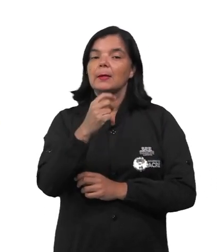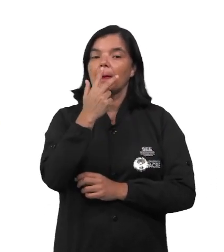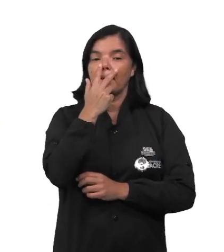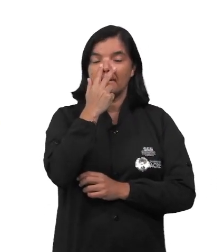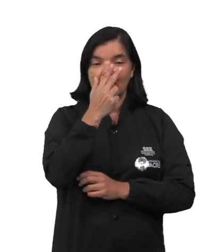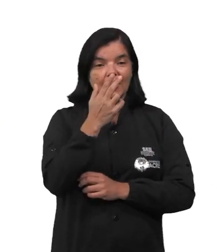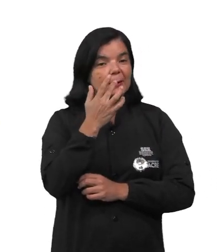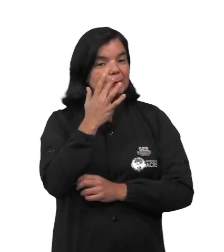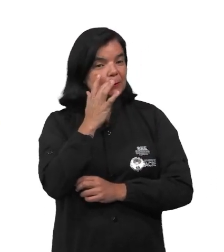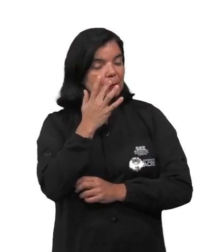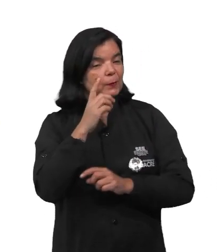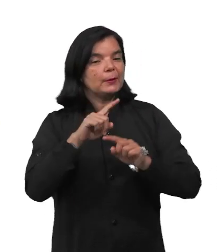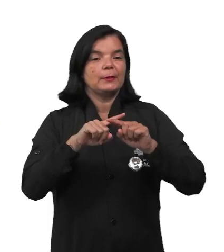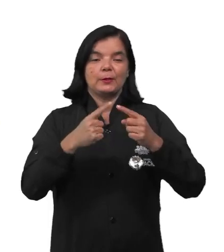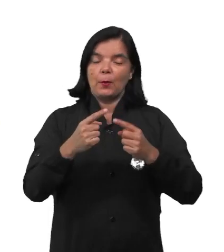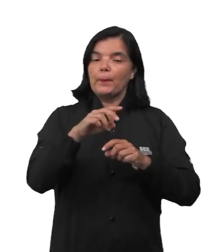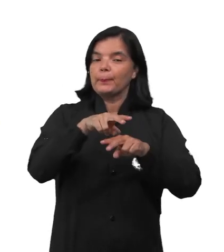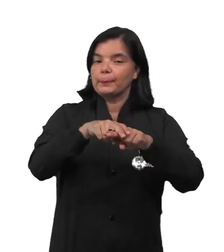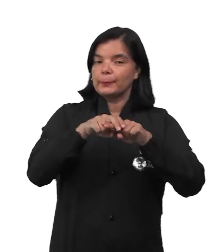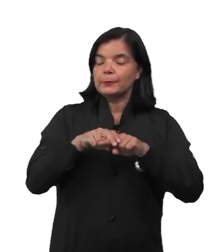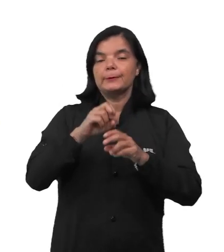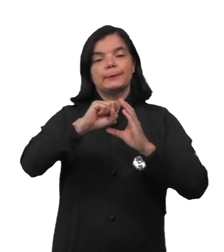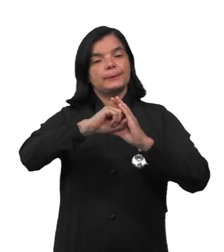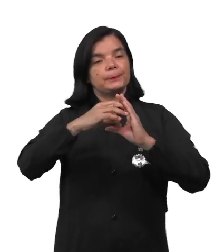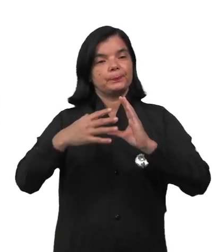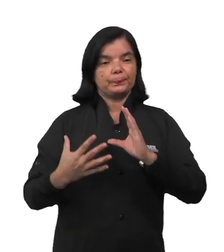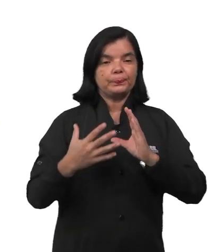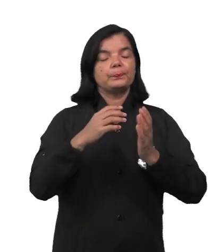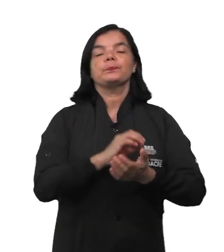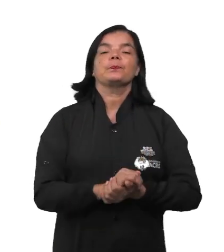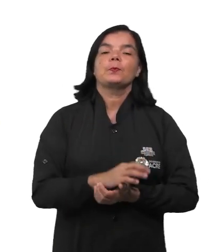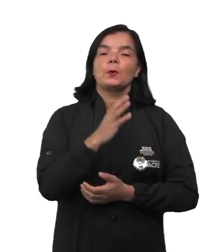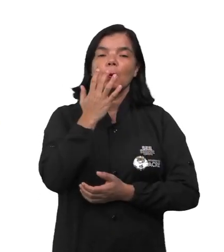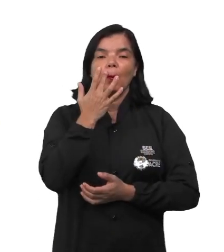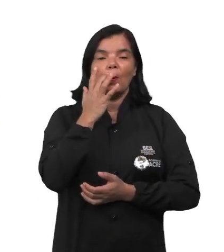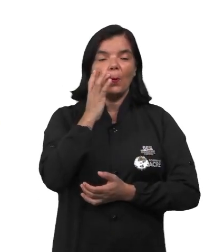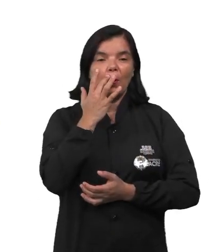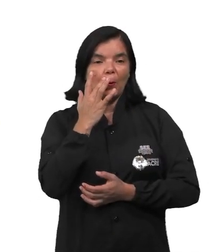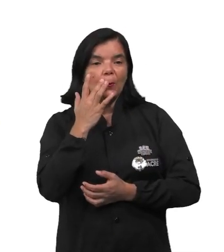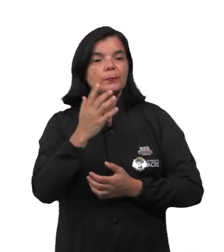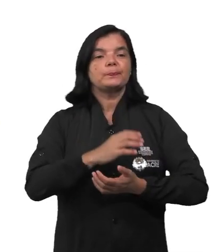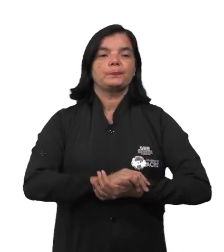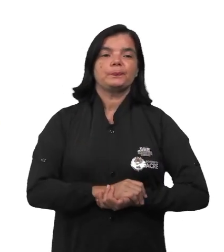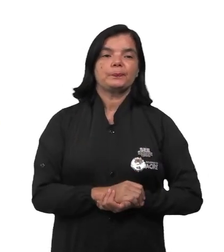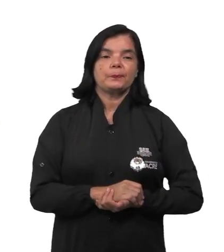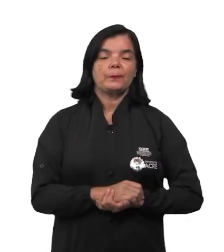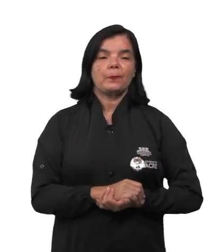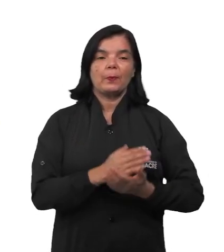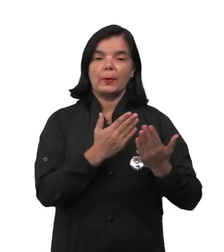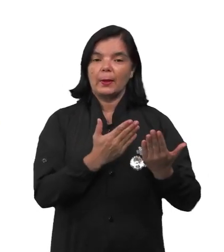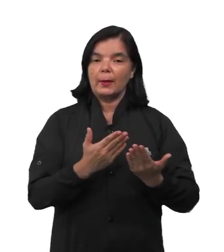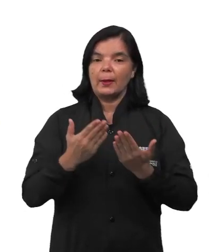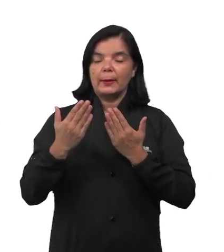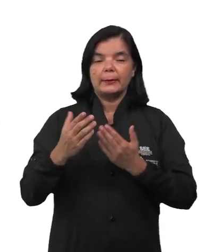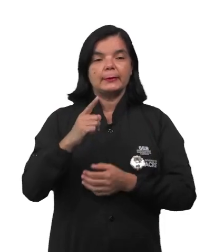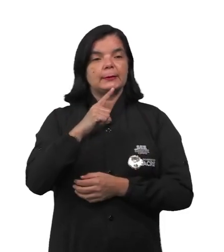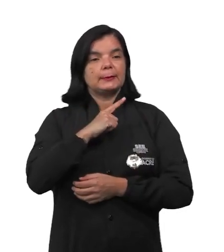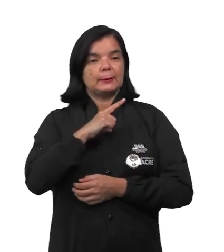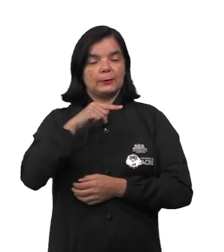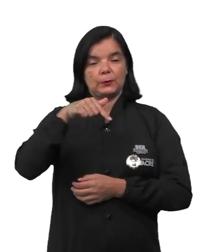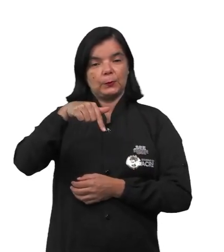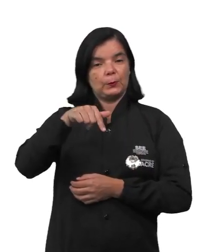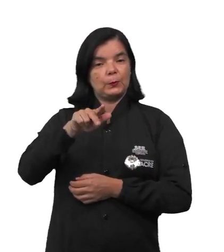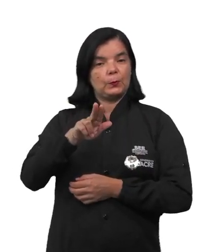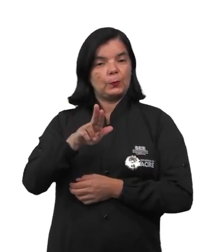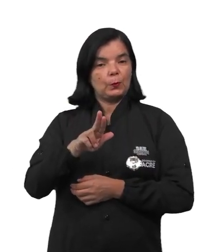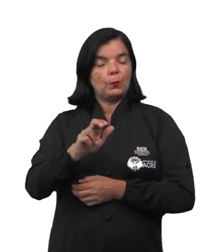parece com ouro, por isso que tem essa característicazinha chamada de ouro dos tolos. Vamos seguir? Aqui nós temos o